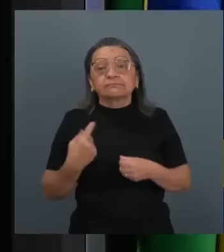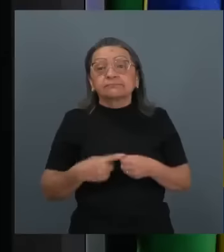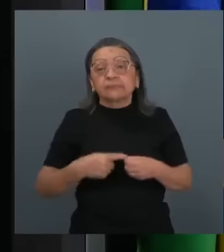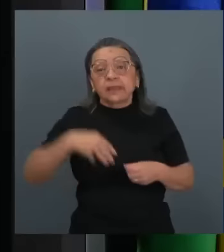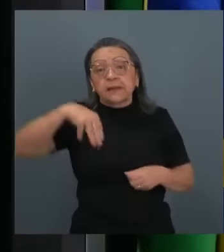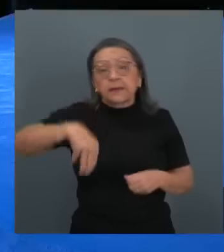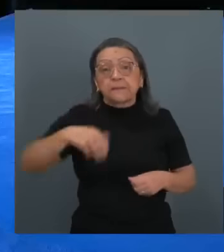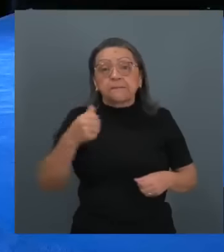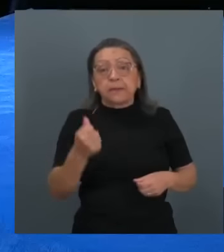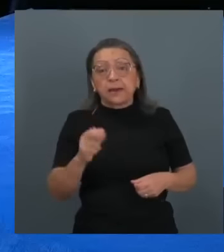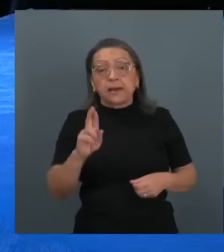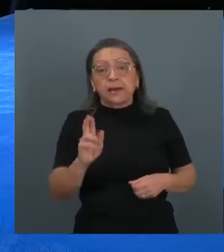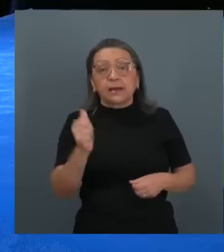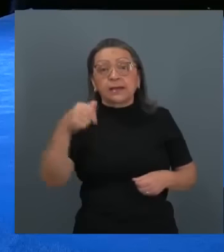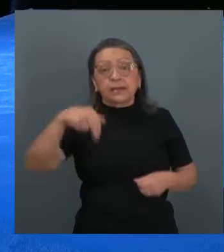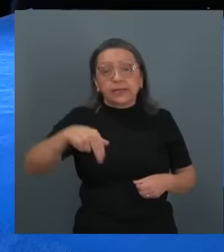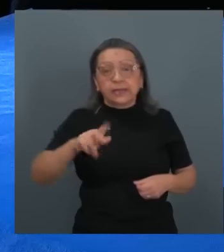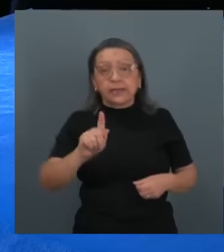Chico Anísio.